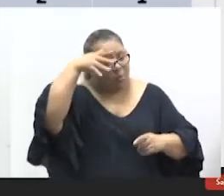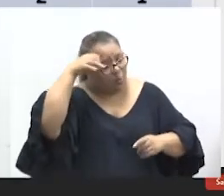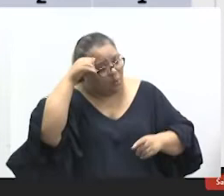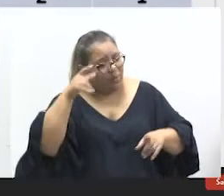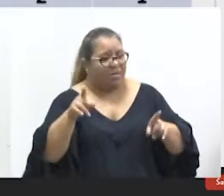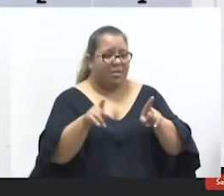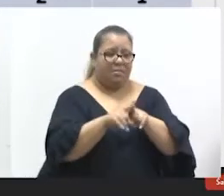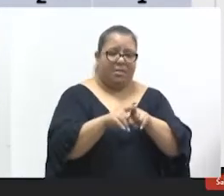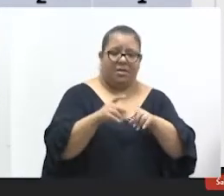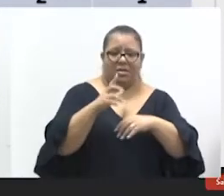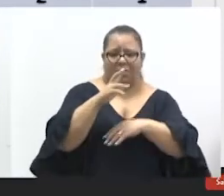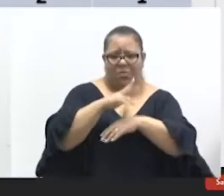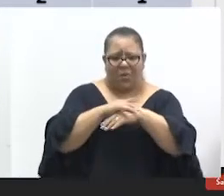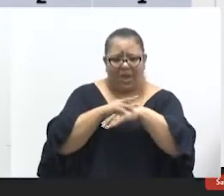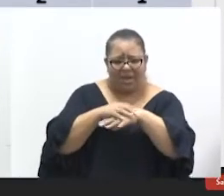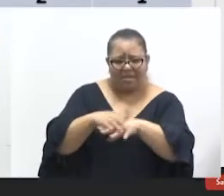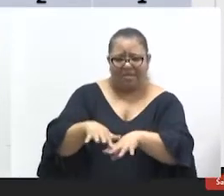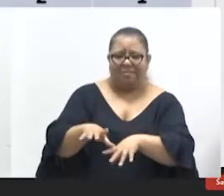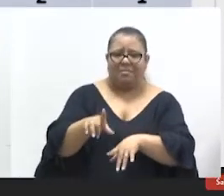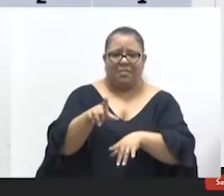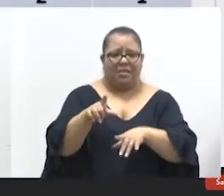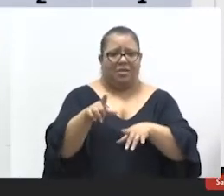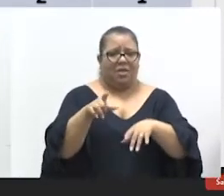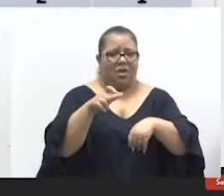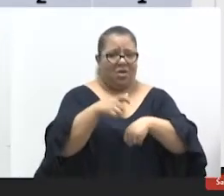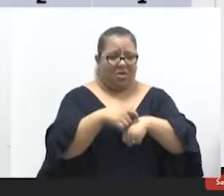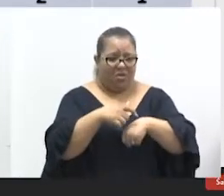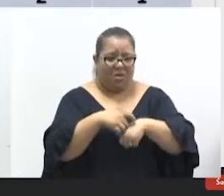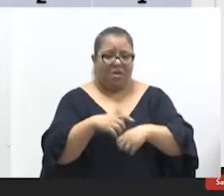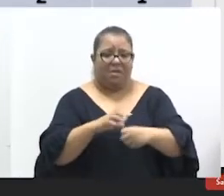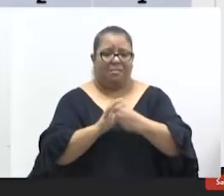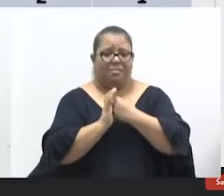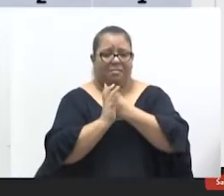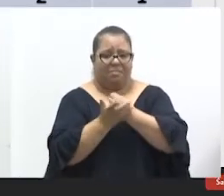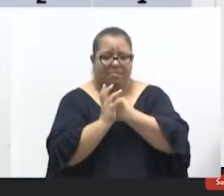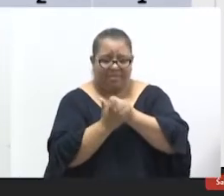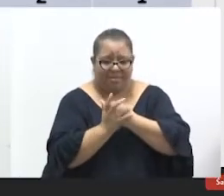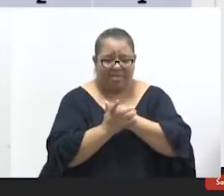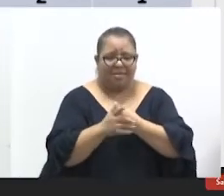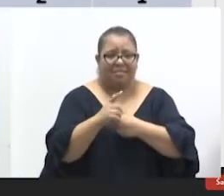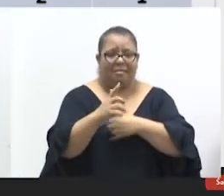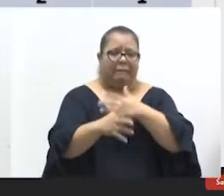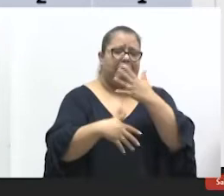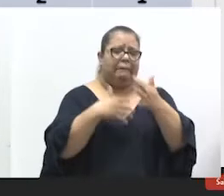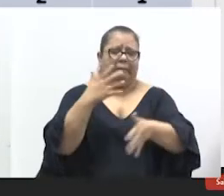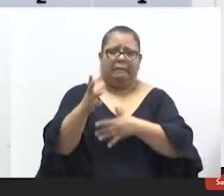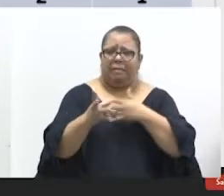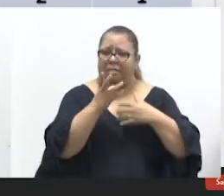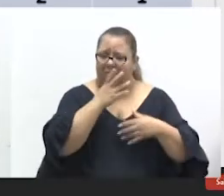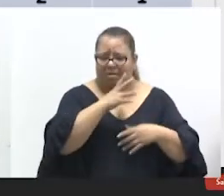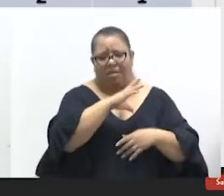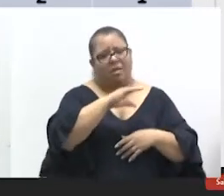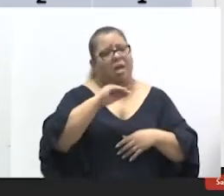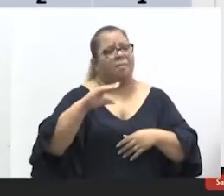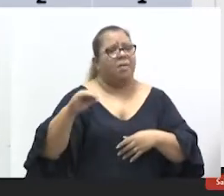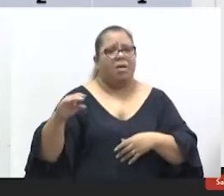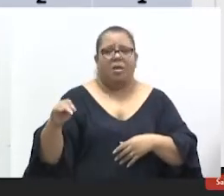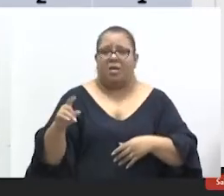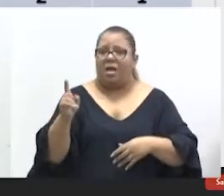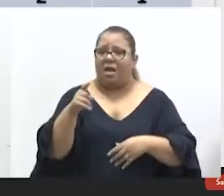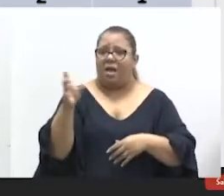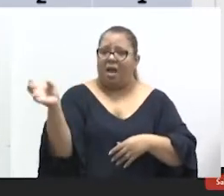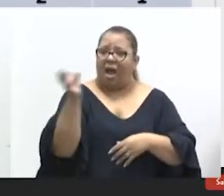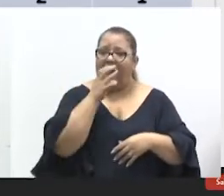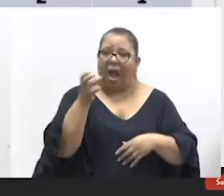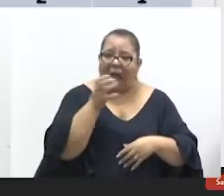doença aguda, transmissível, uma pandemia, e a capacidade de resposta frente a uma emergência como essa, uma situação